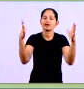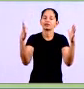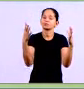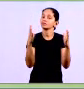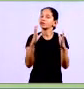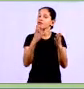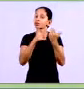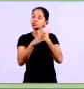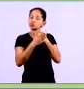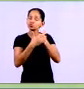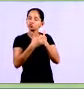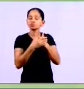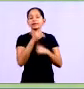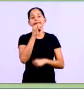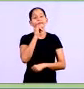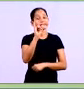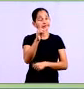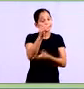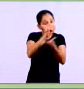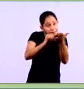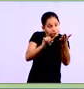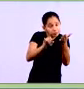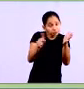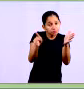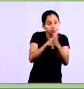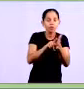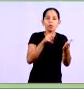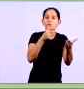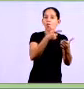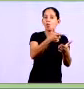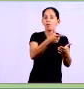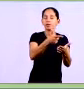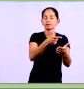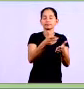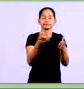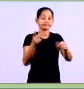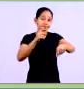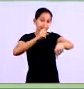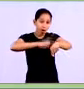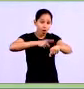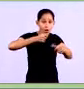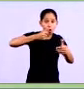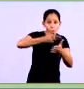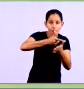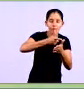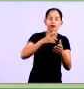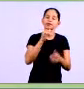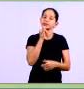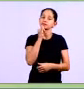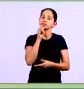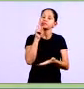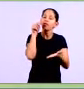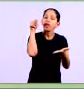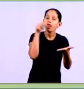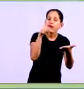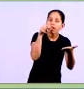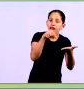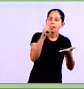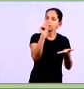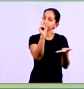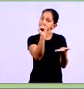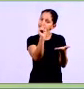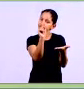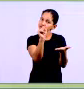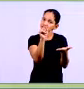Impostos sobre compras, regime normal, vamos falar do ICMS. O valor destacado na nota fiscal e o